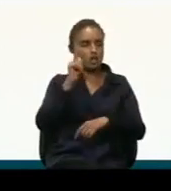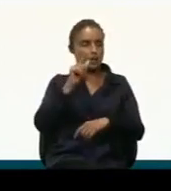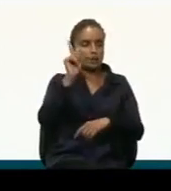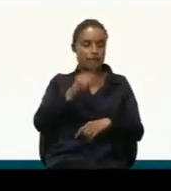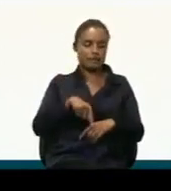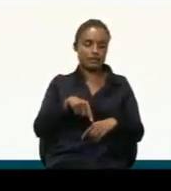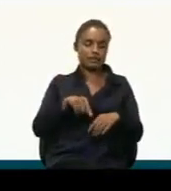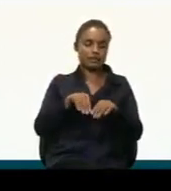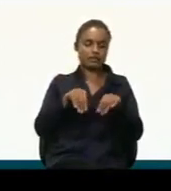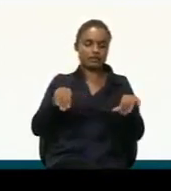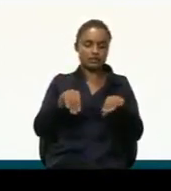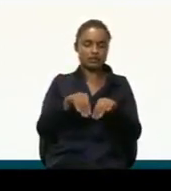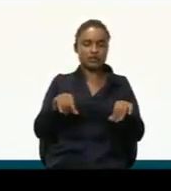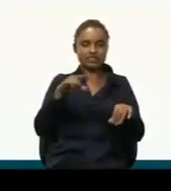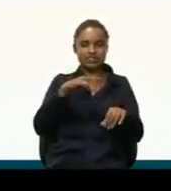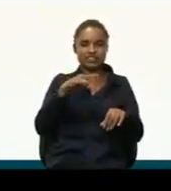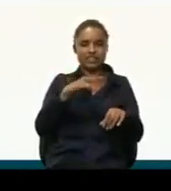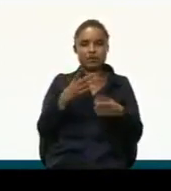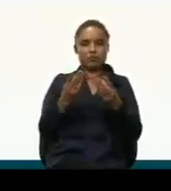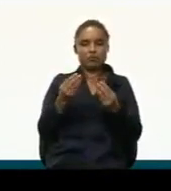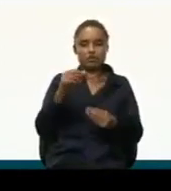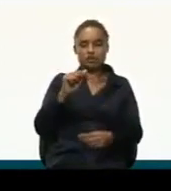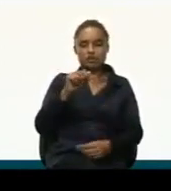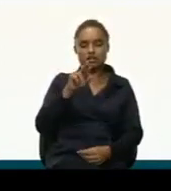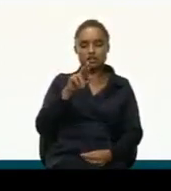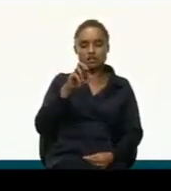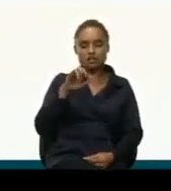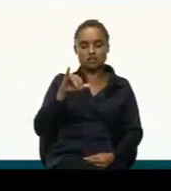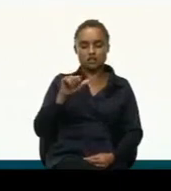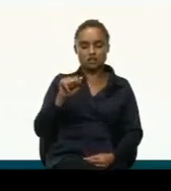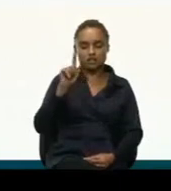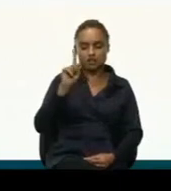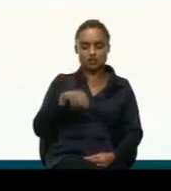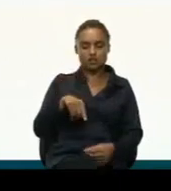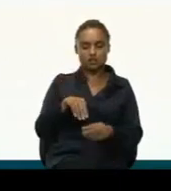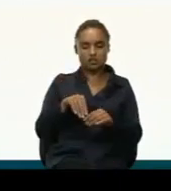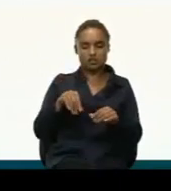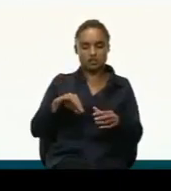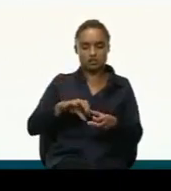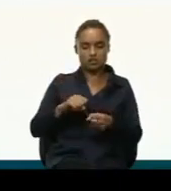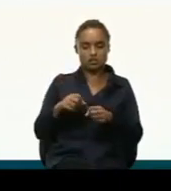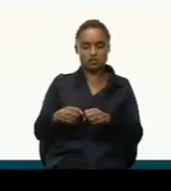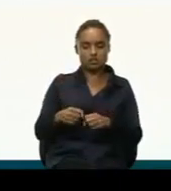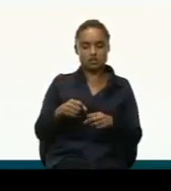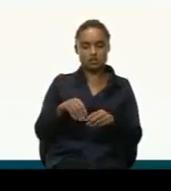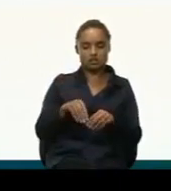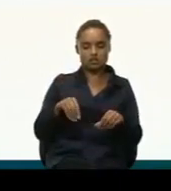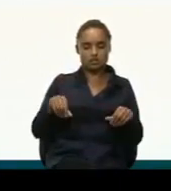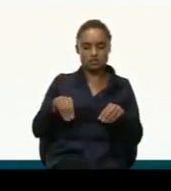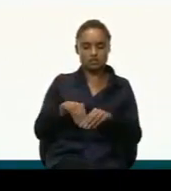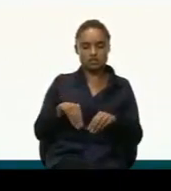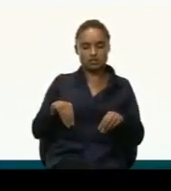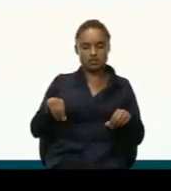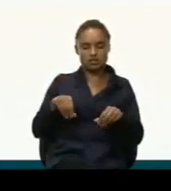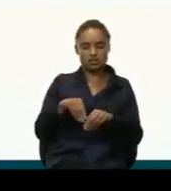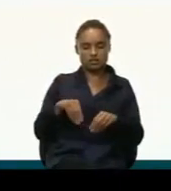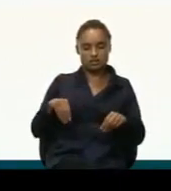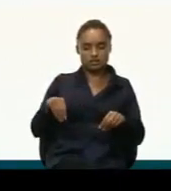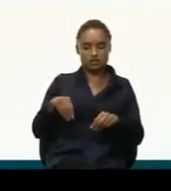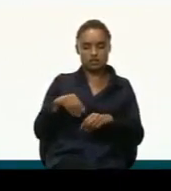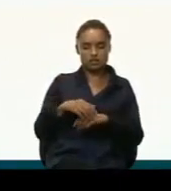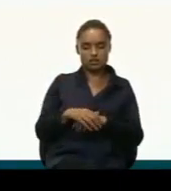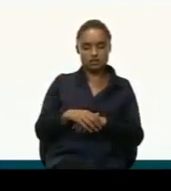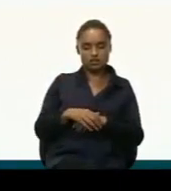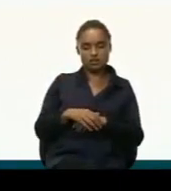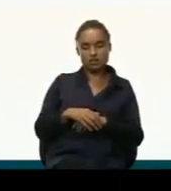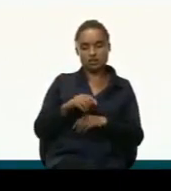bem arenoso. Então, um terreno meio com areia, meio barro. E por mais que a gente jogava graduada,